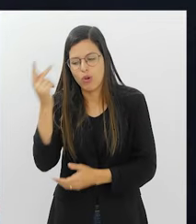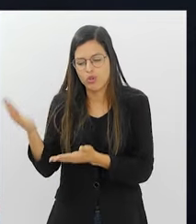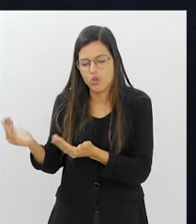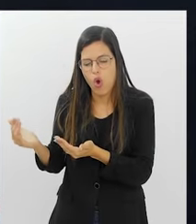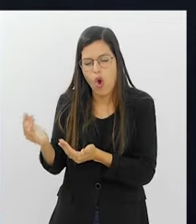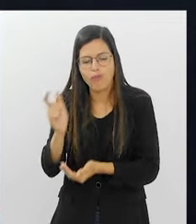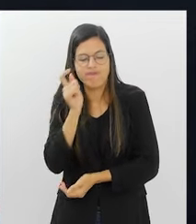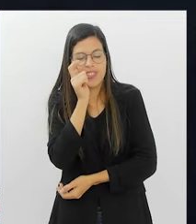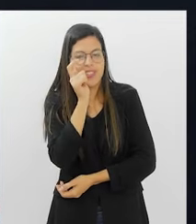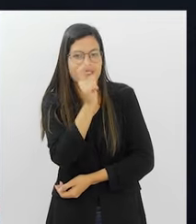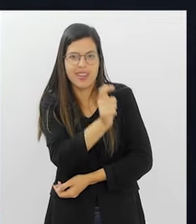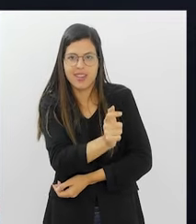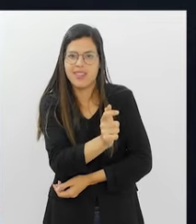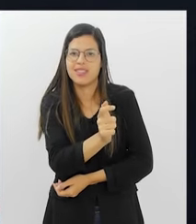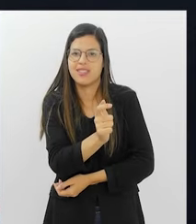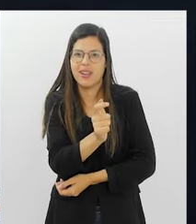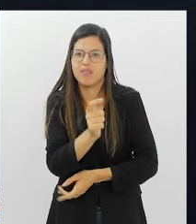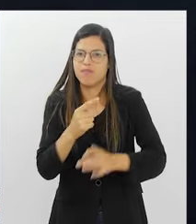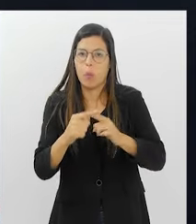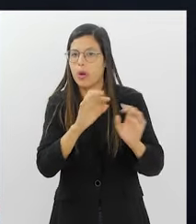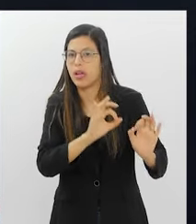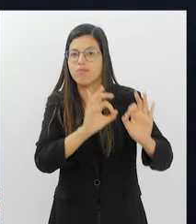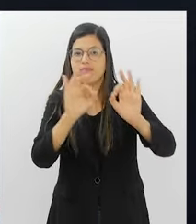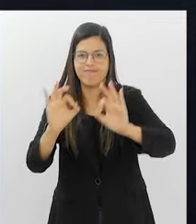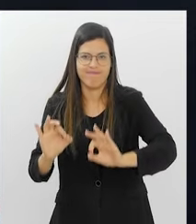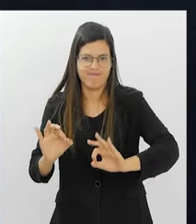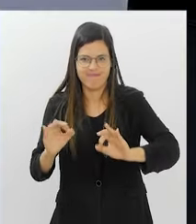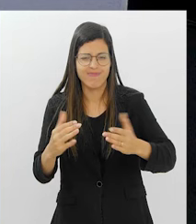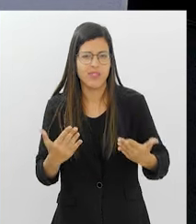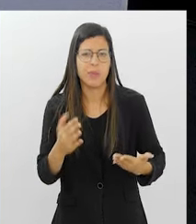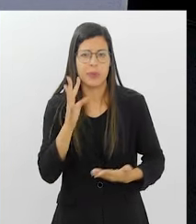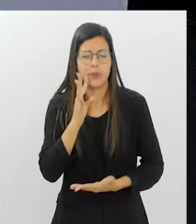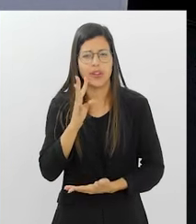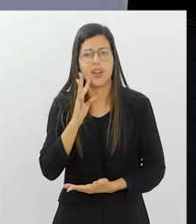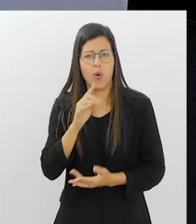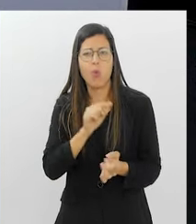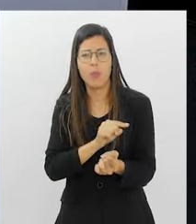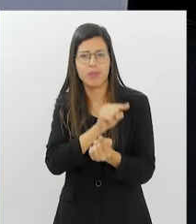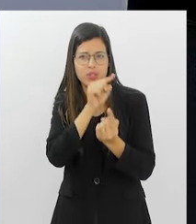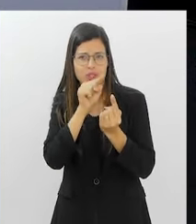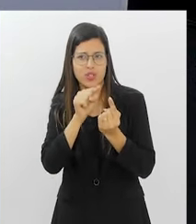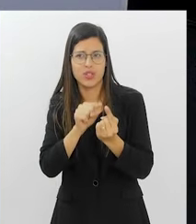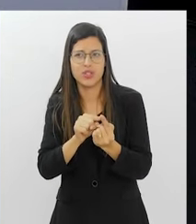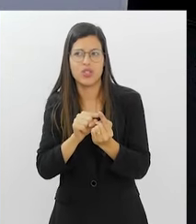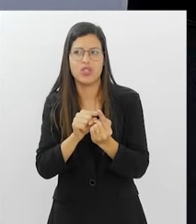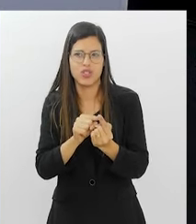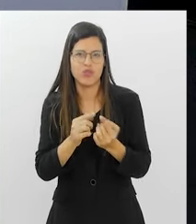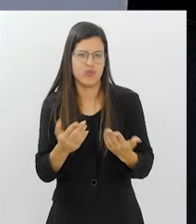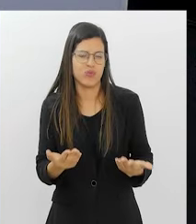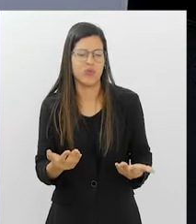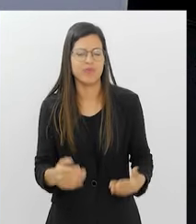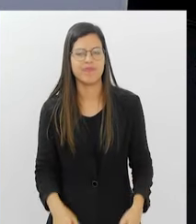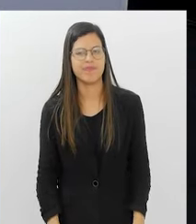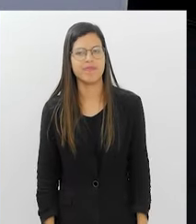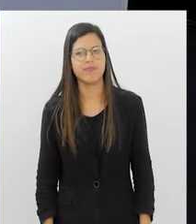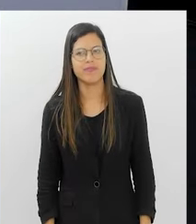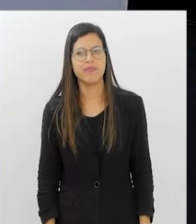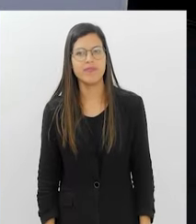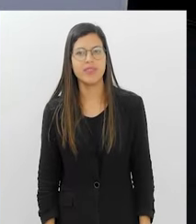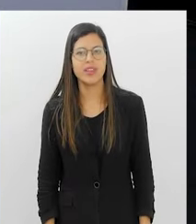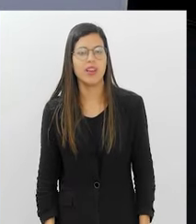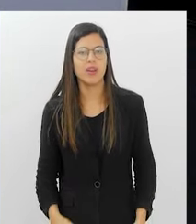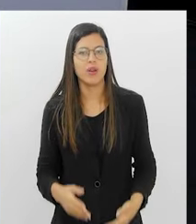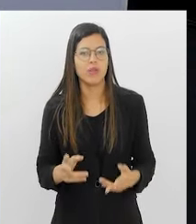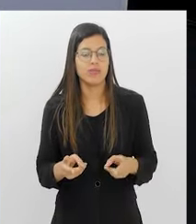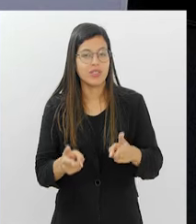bailarina que esteja assistindo o programa Isso já é é muito bacana pro programa e pra estrutura do programa agora